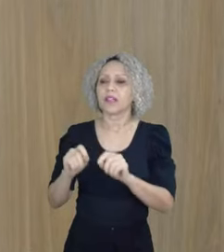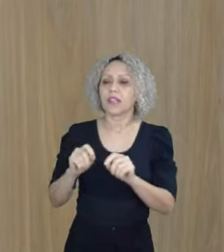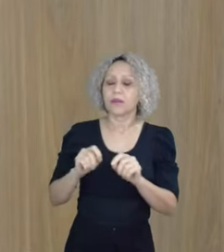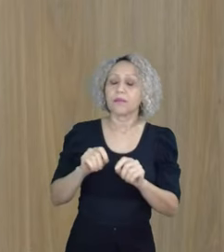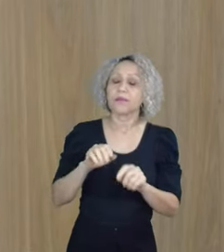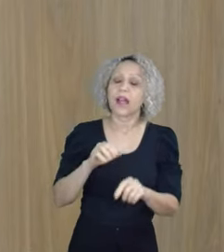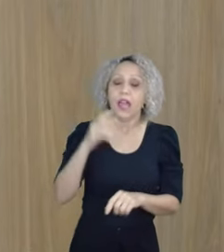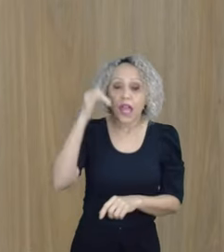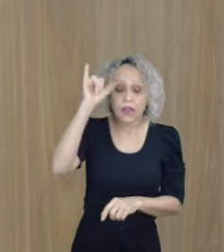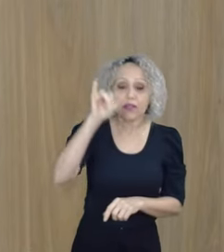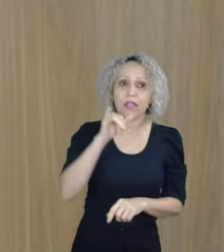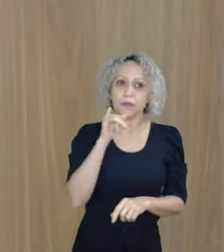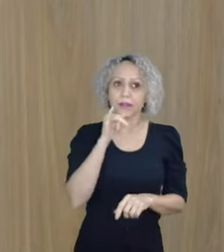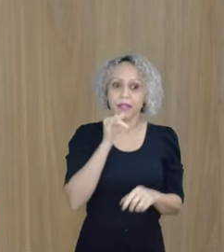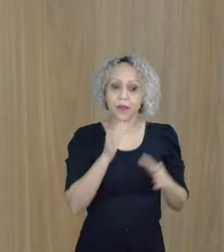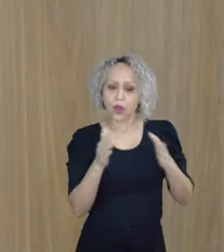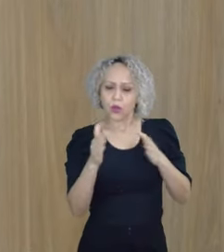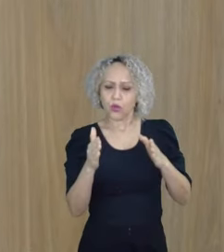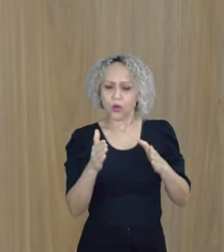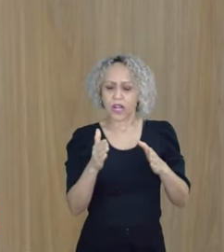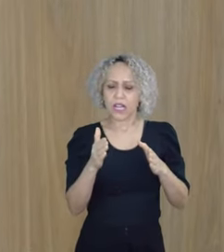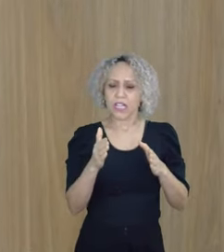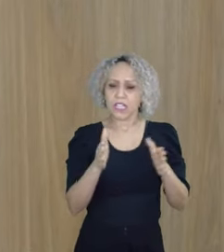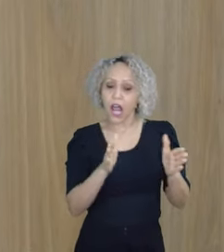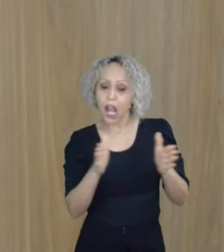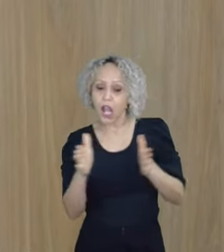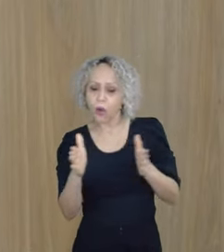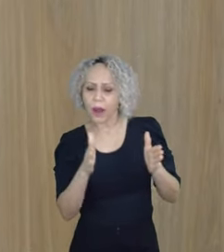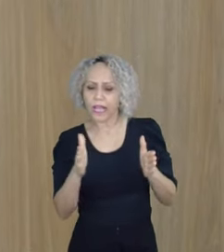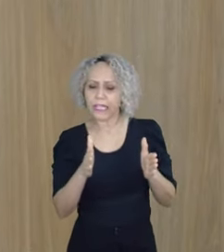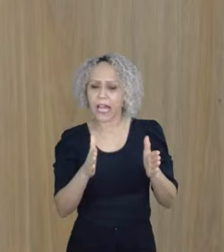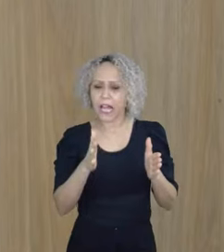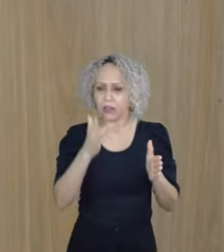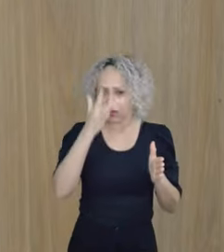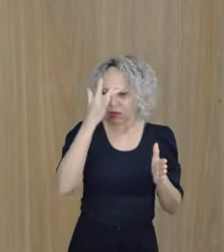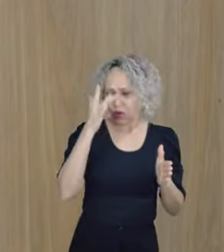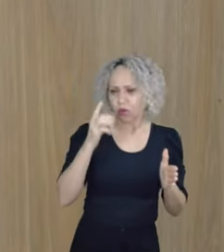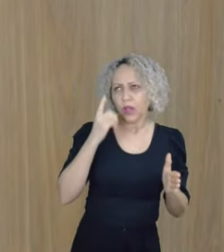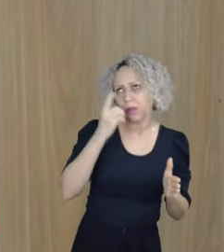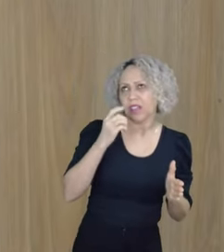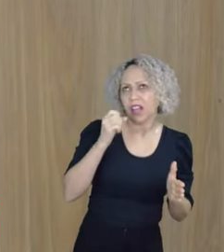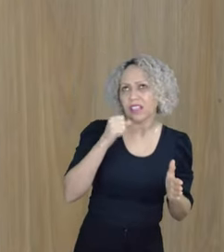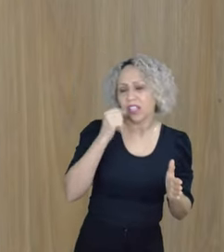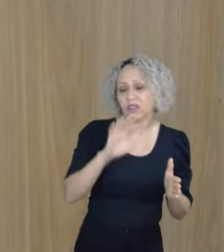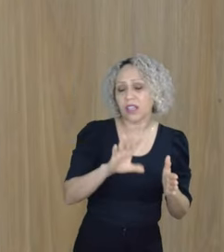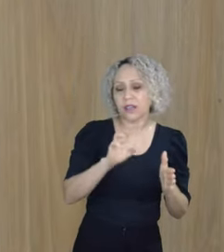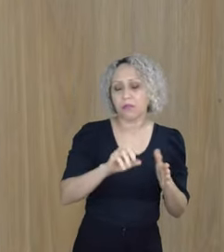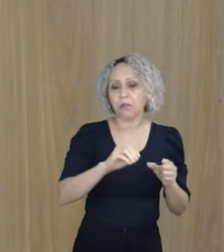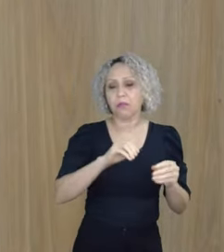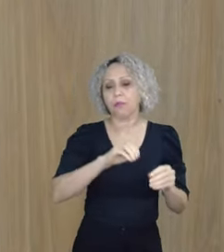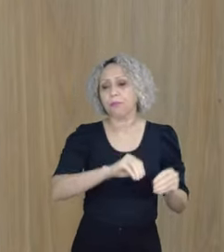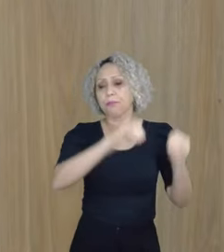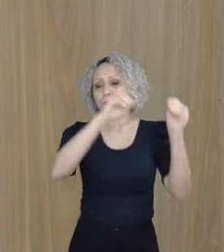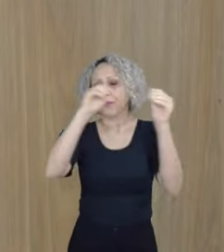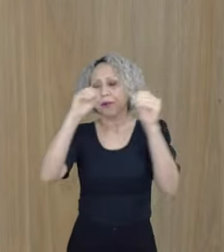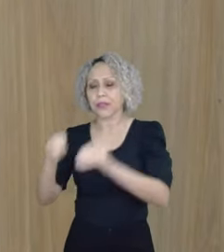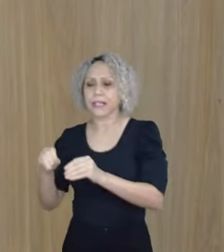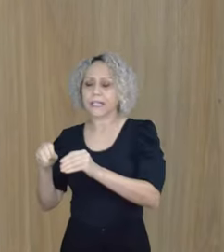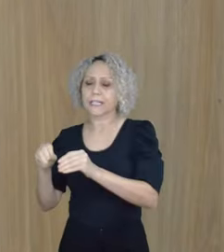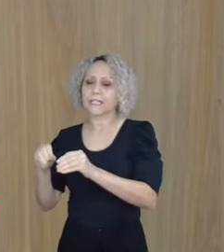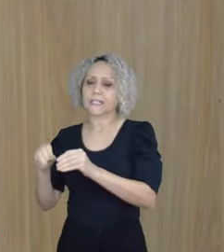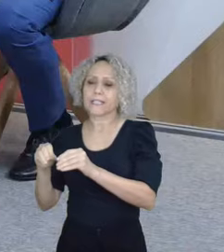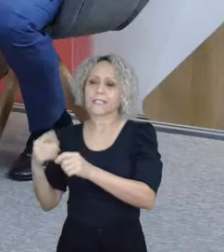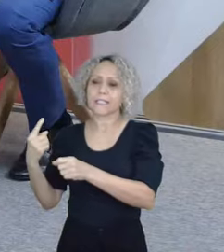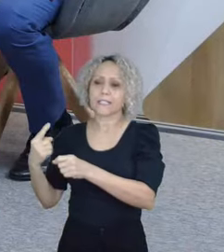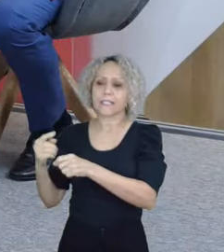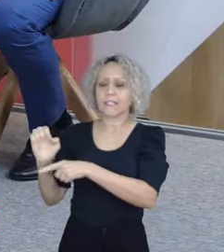eleitoral durante o exercício do mandato. A gente conversa agora com o deputado federal pelo PT do Paraná, Zeca Dirceu, autor do projeto de lei. Bom